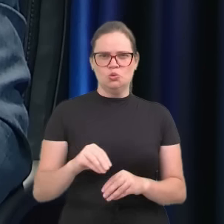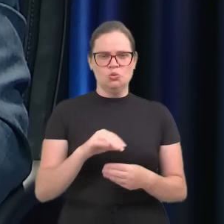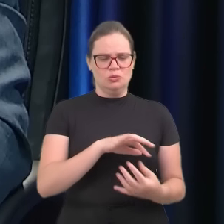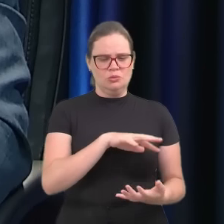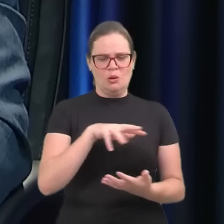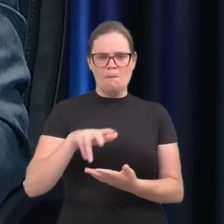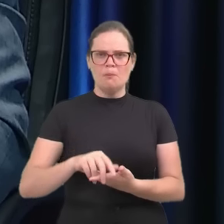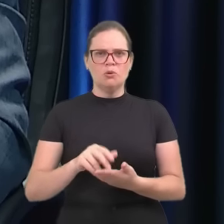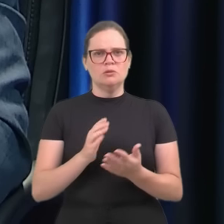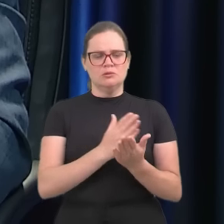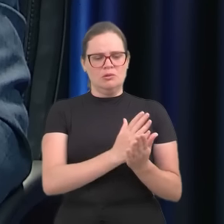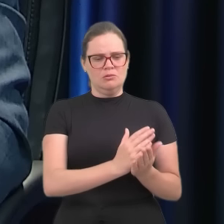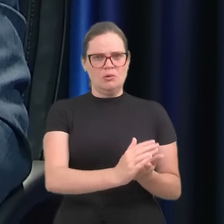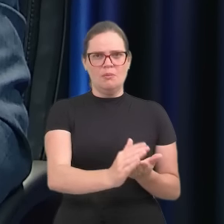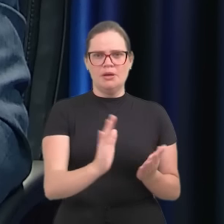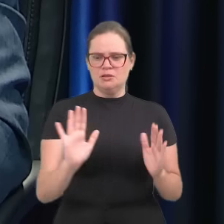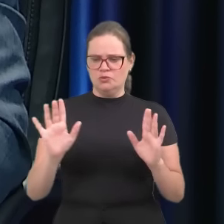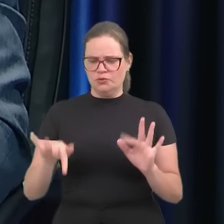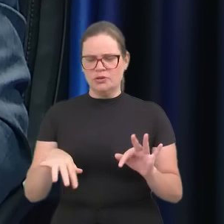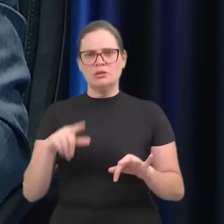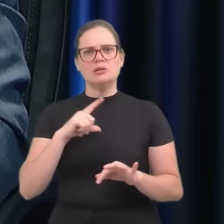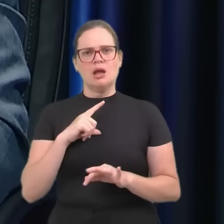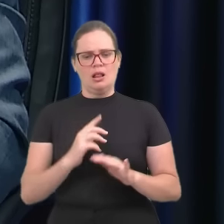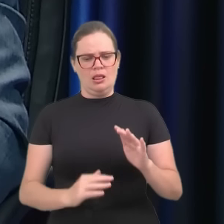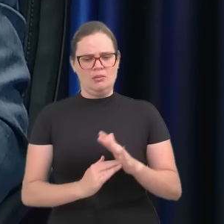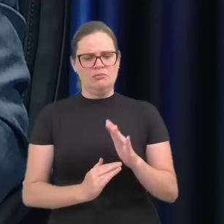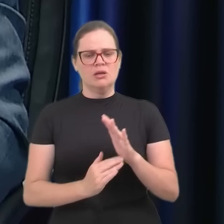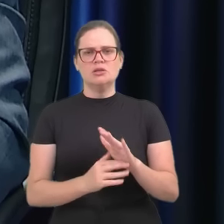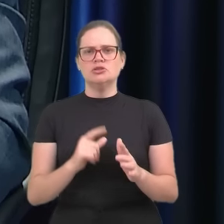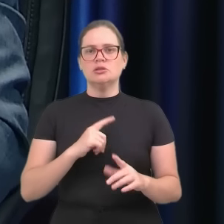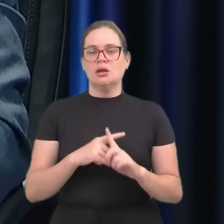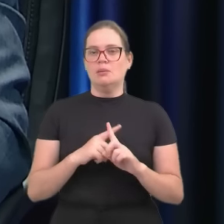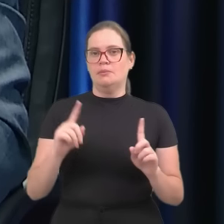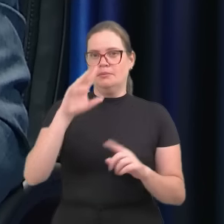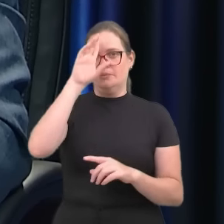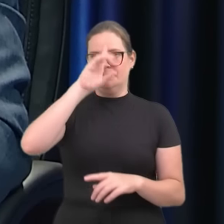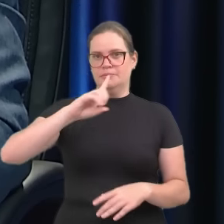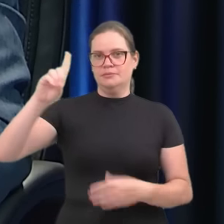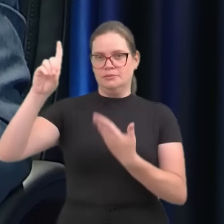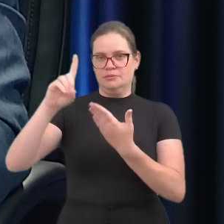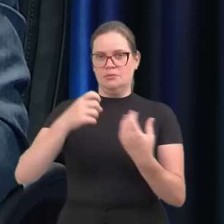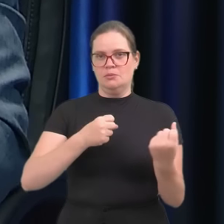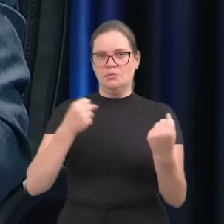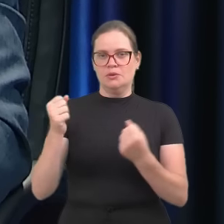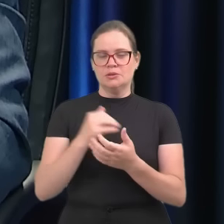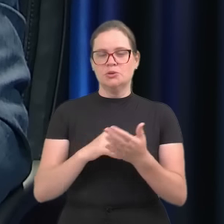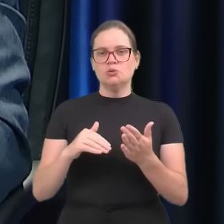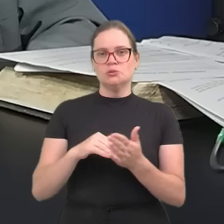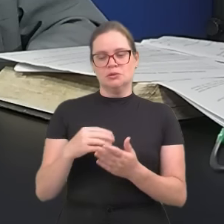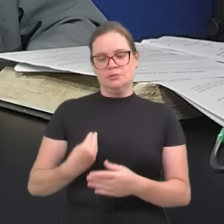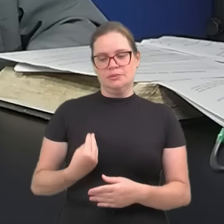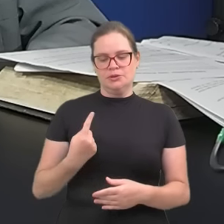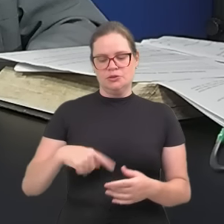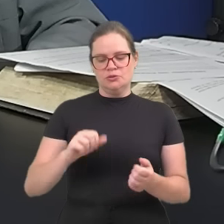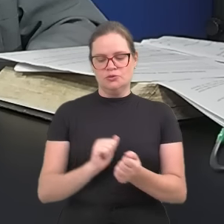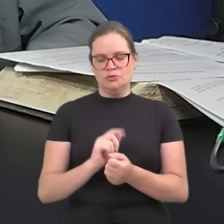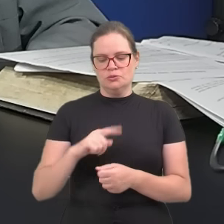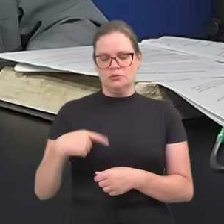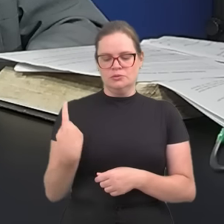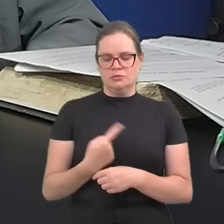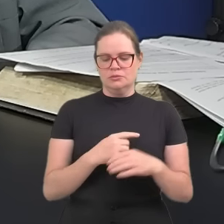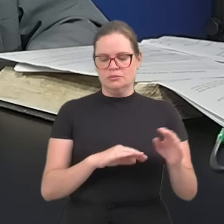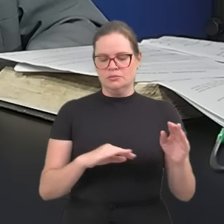é frágil, limitado, mas que o Deus Todo-Poderoso está presente conosco, né? E é verdade,